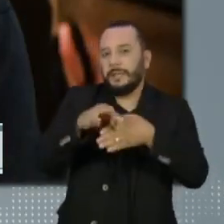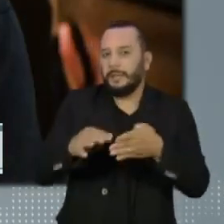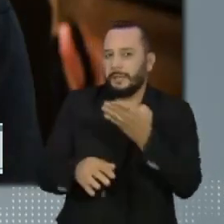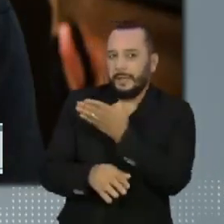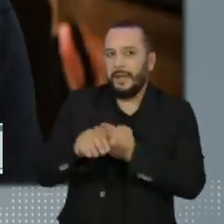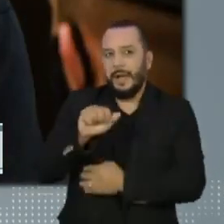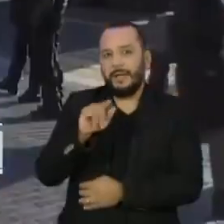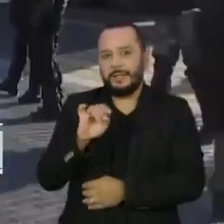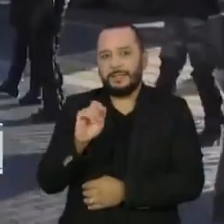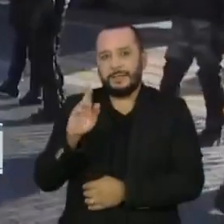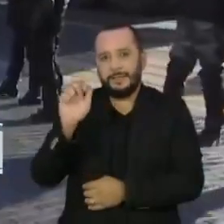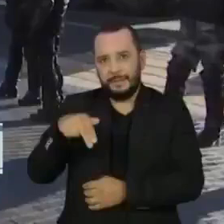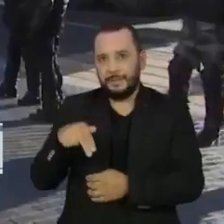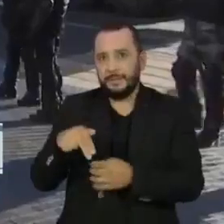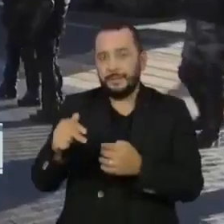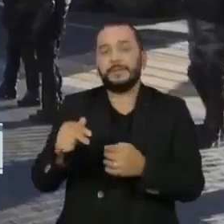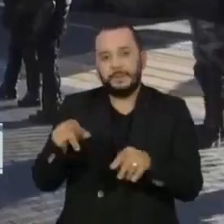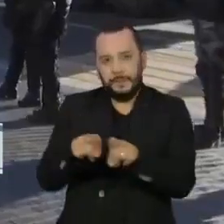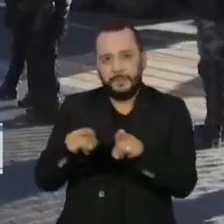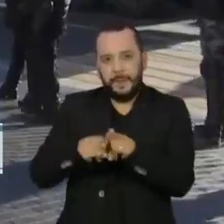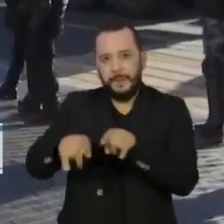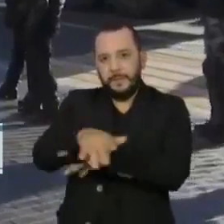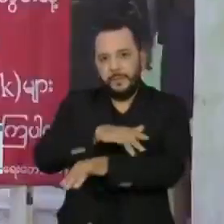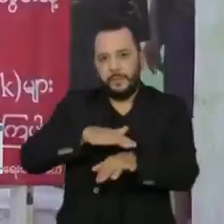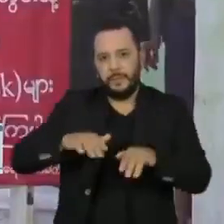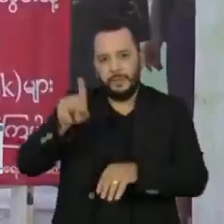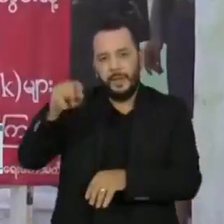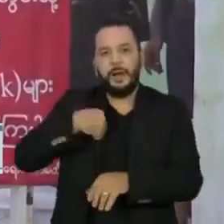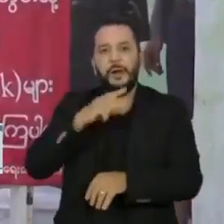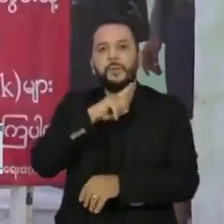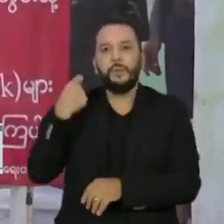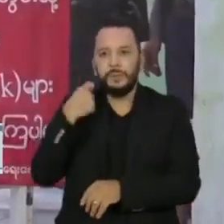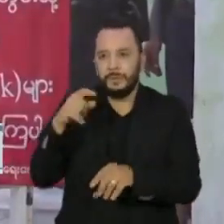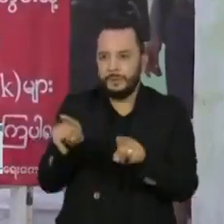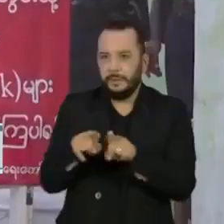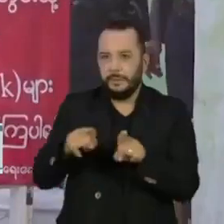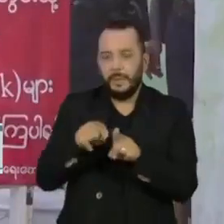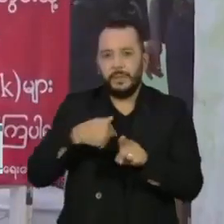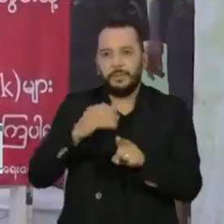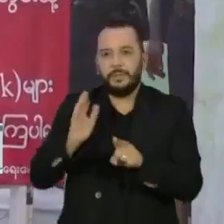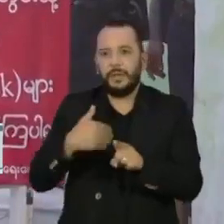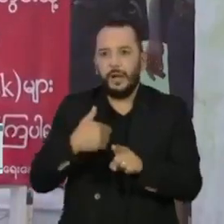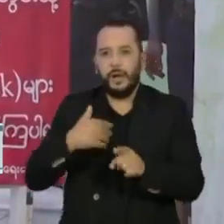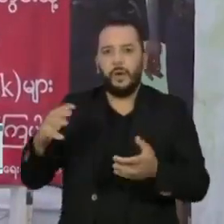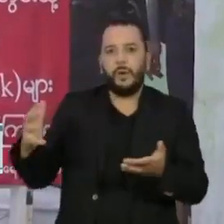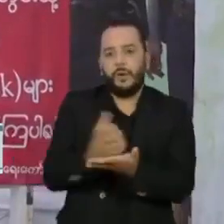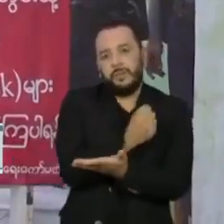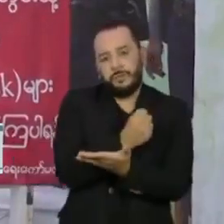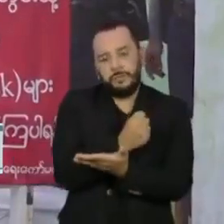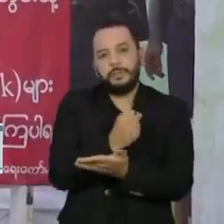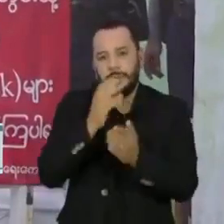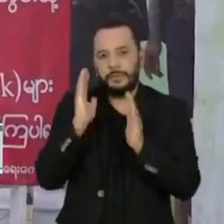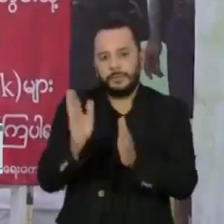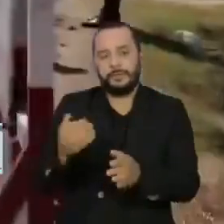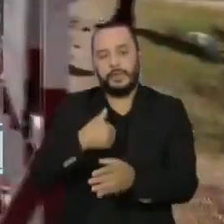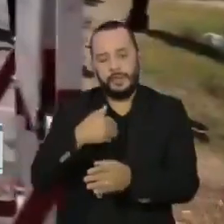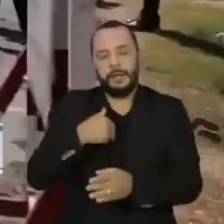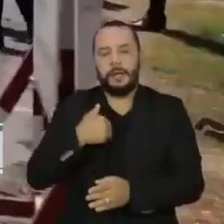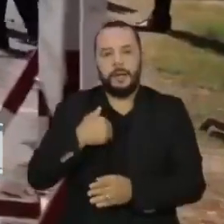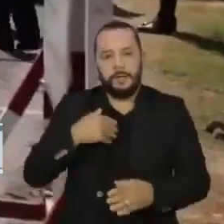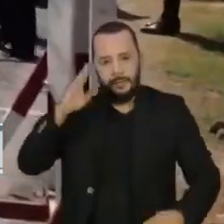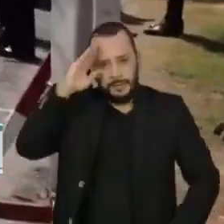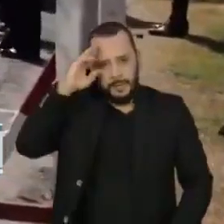de oposição aleksei navalny e de manifestantes na Rússia além do golpe de estado dos militares em me amar